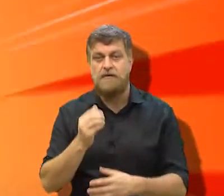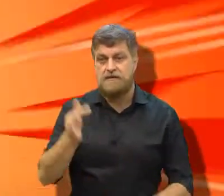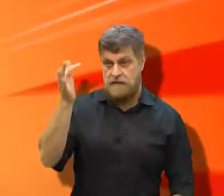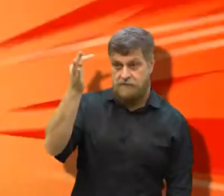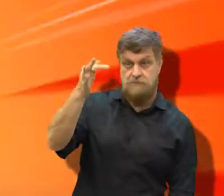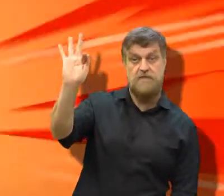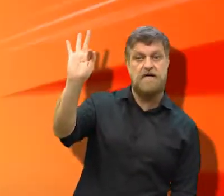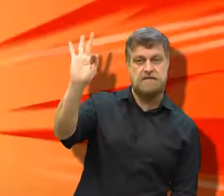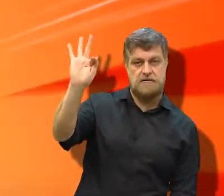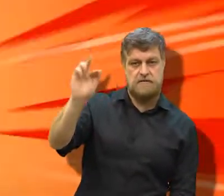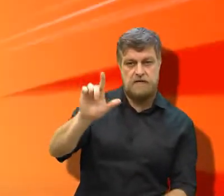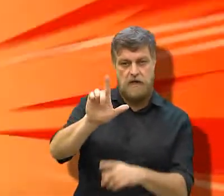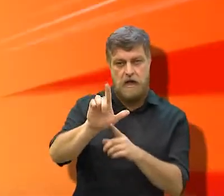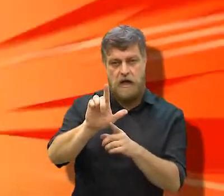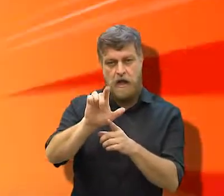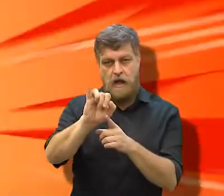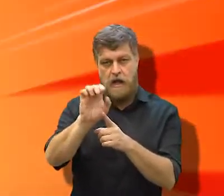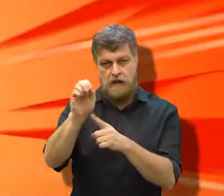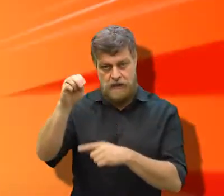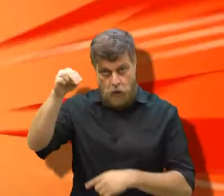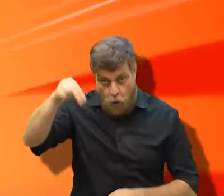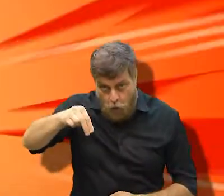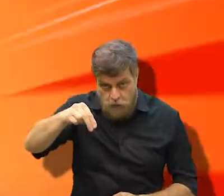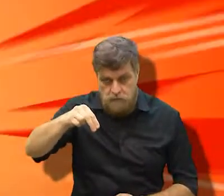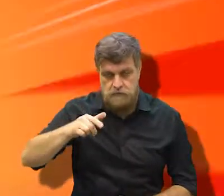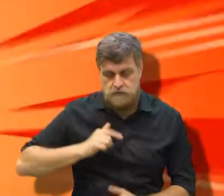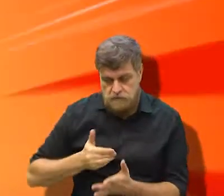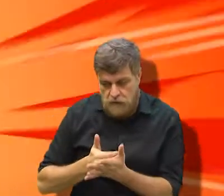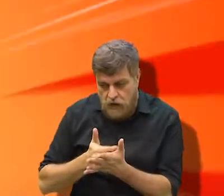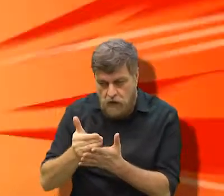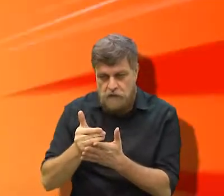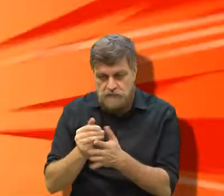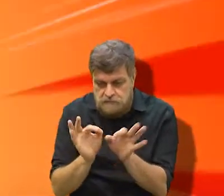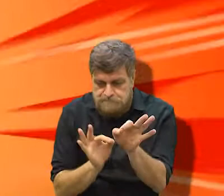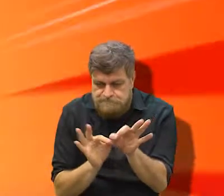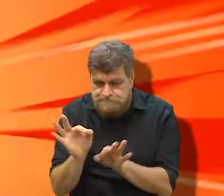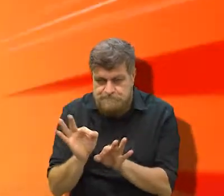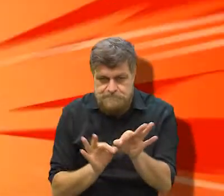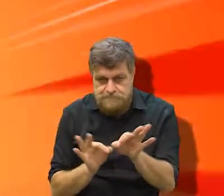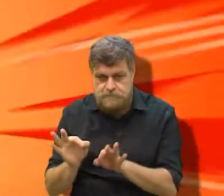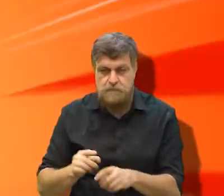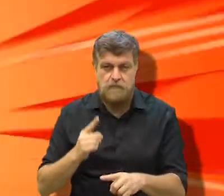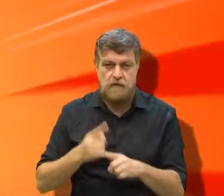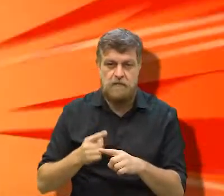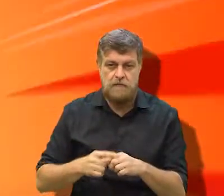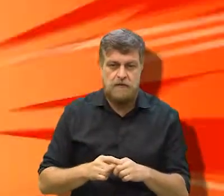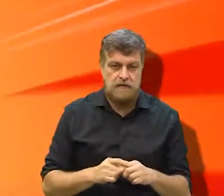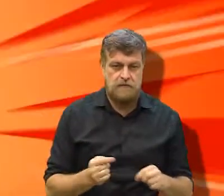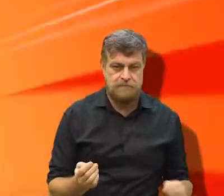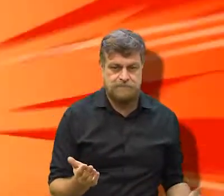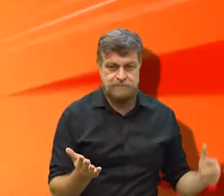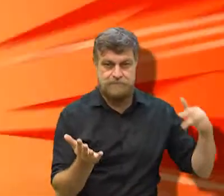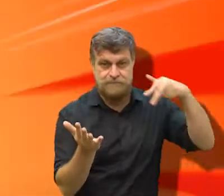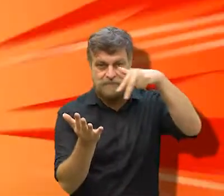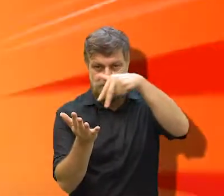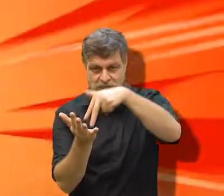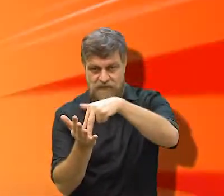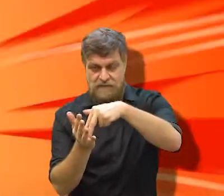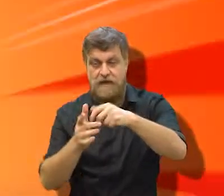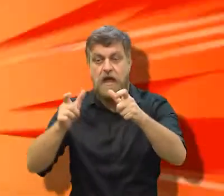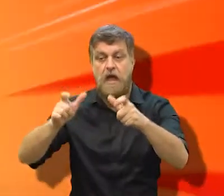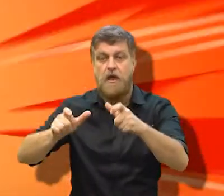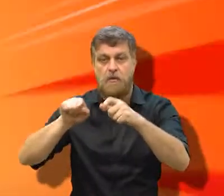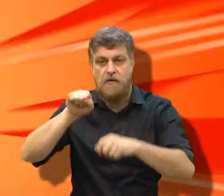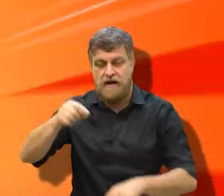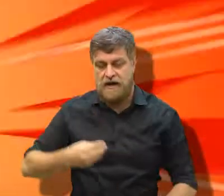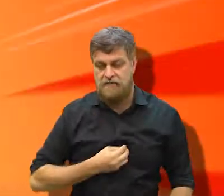vai se passar em Lyon. Essa parte já tá escrita, a gente já vai começar até a produzir. Ela se passa em Lyon porque o Zeca vai até a terra dos